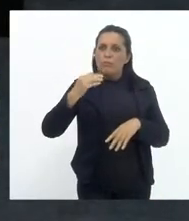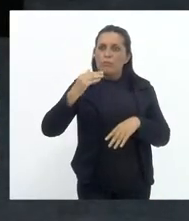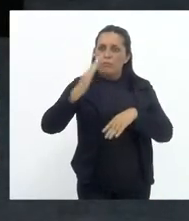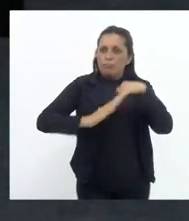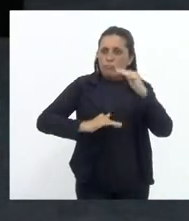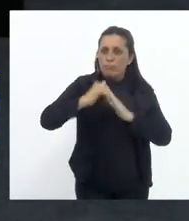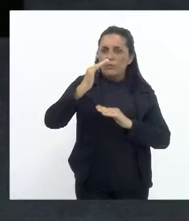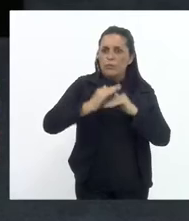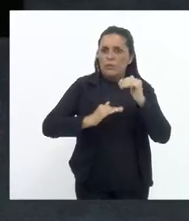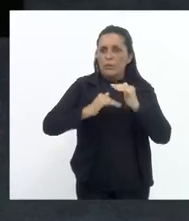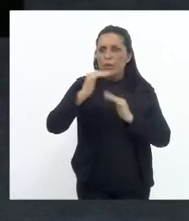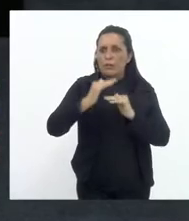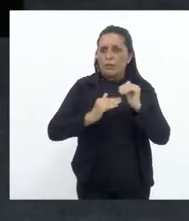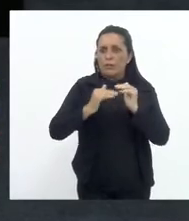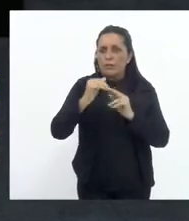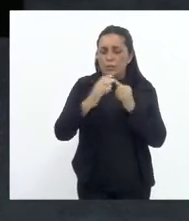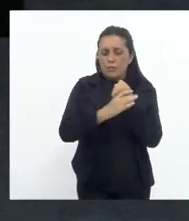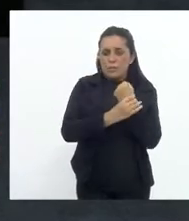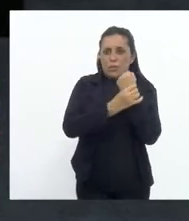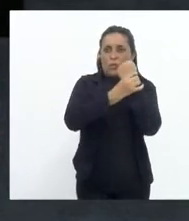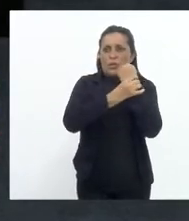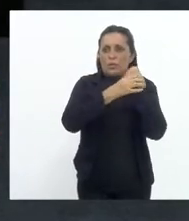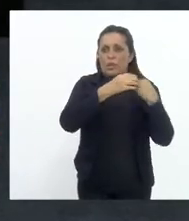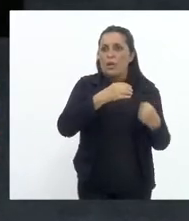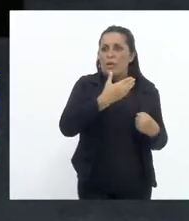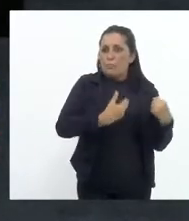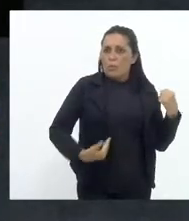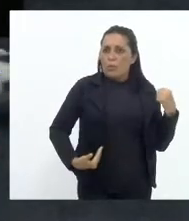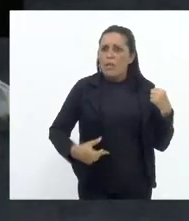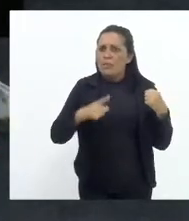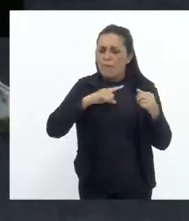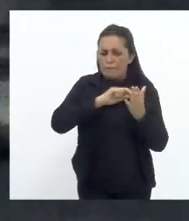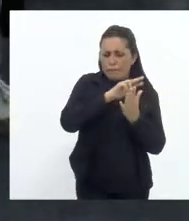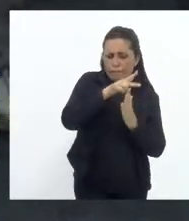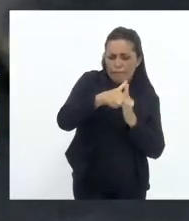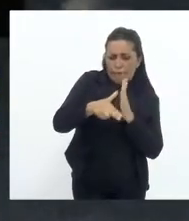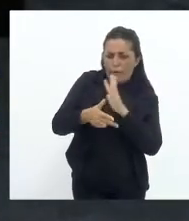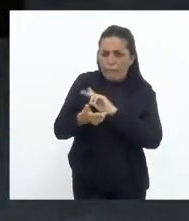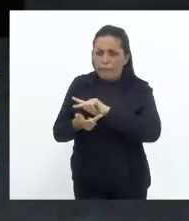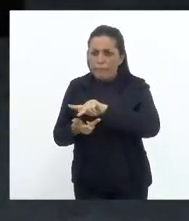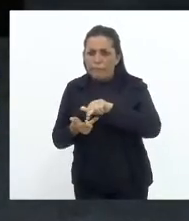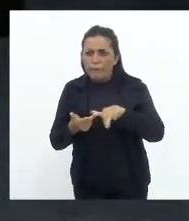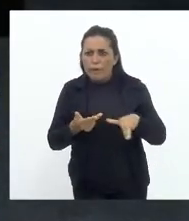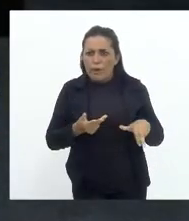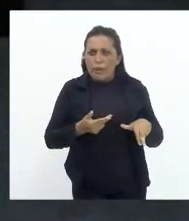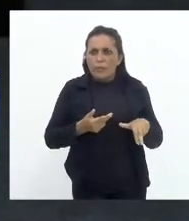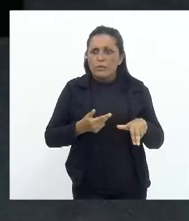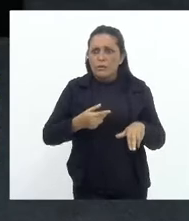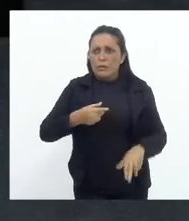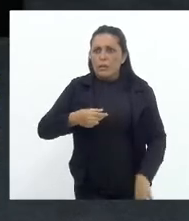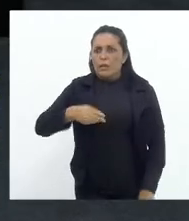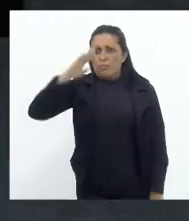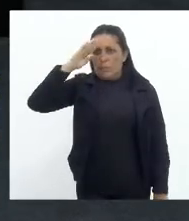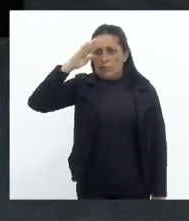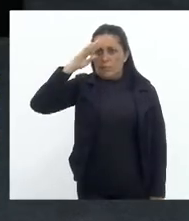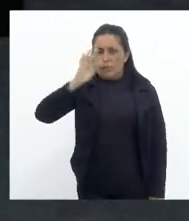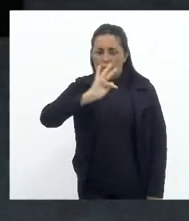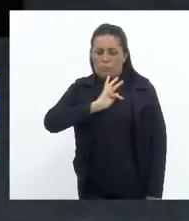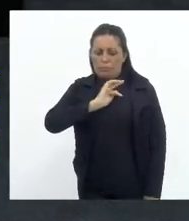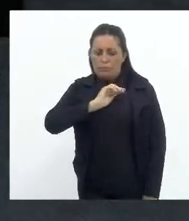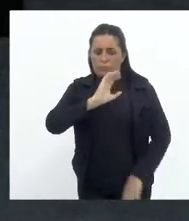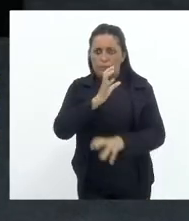somente funcionários os profissionais da Segurança Pública Presidente nós temos diversos produtos diversos militares policiais civis